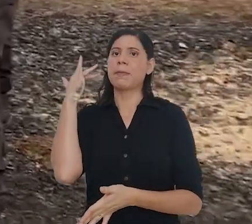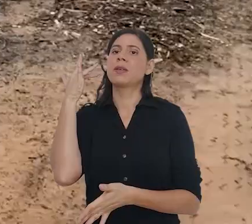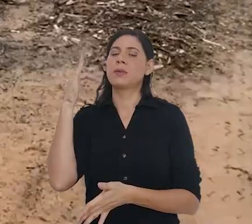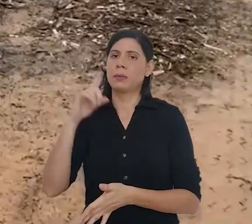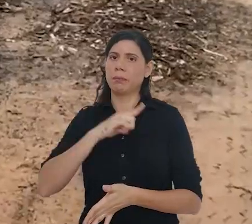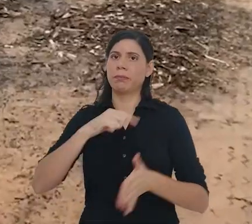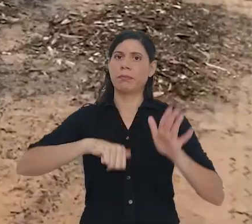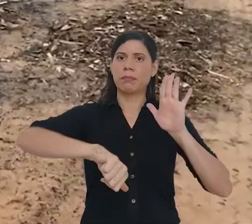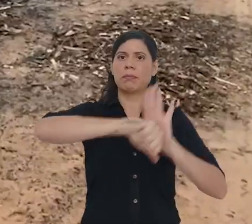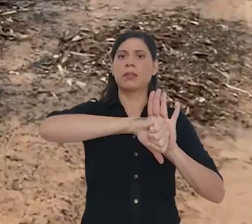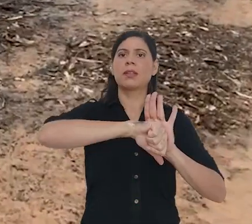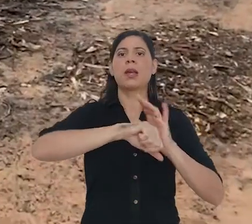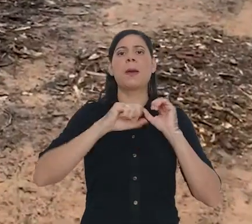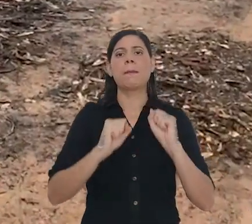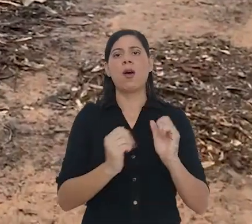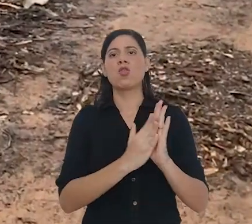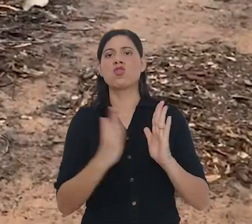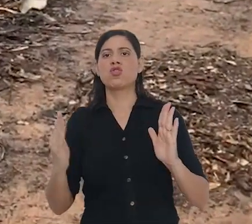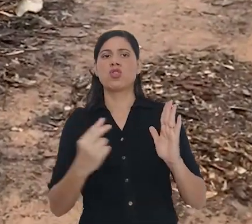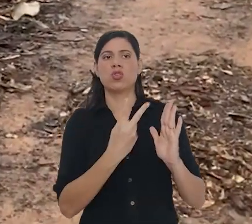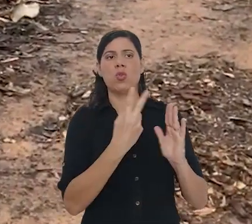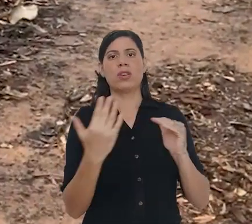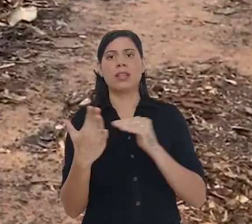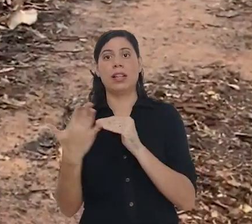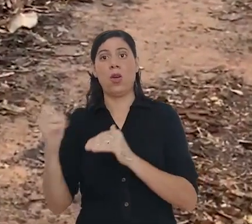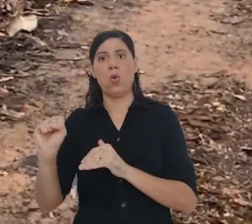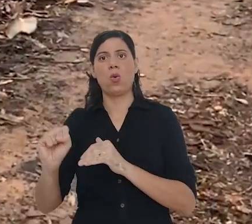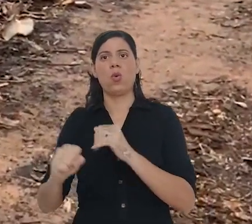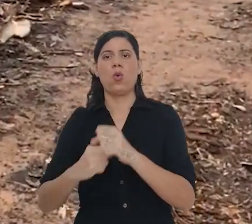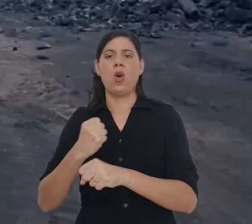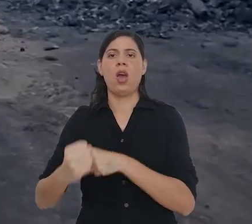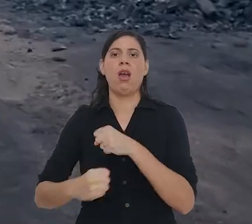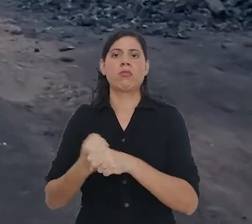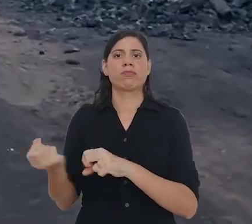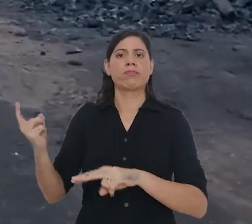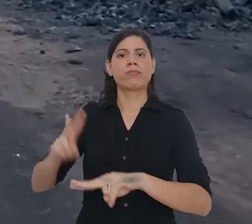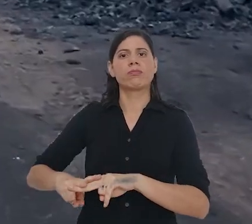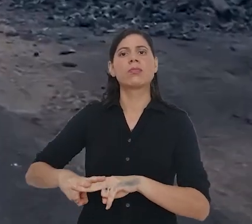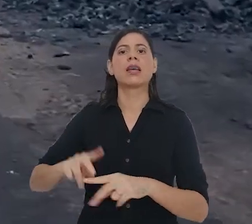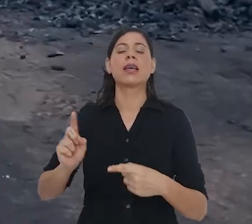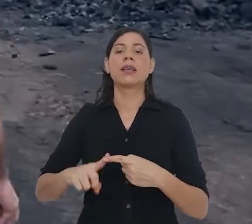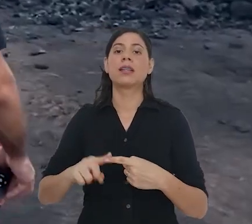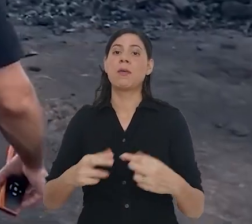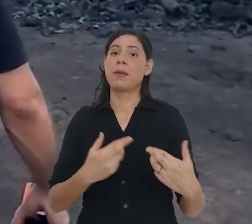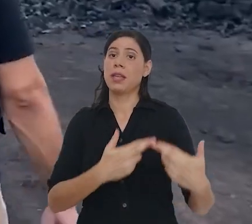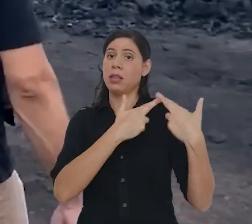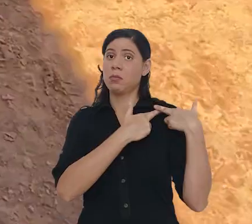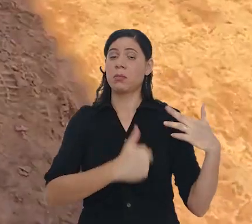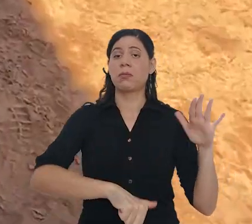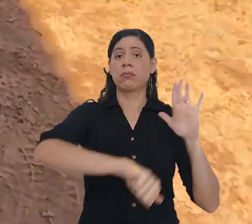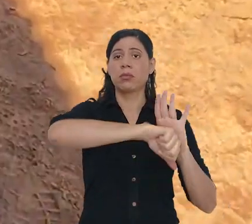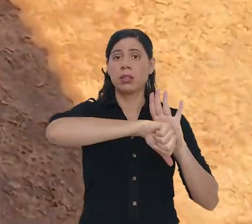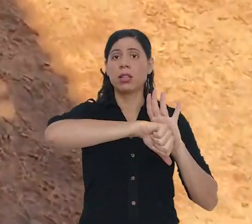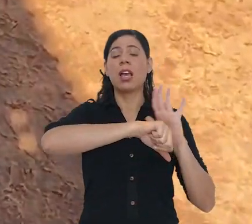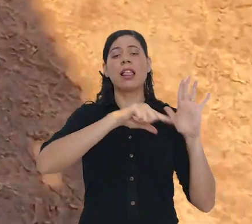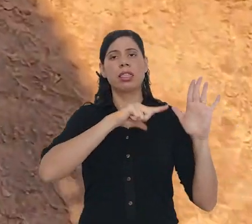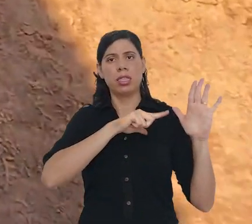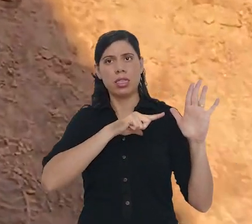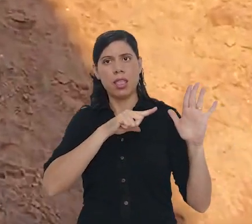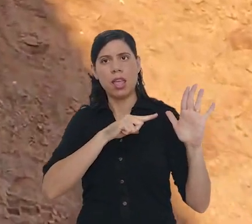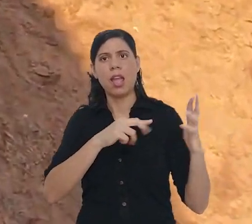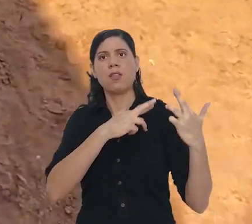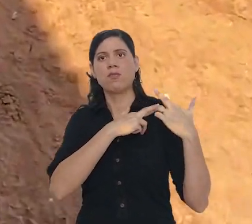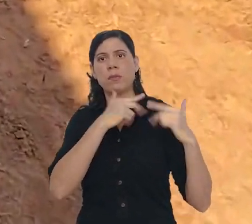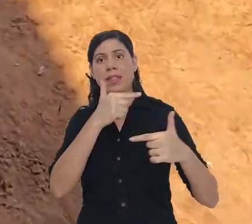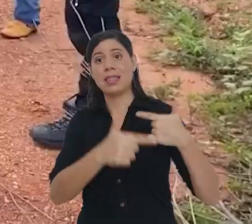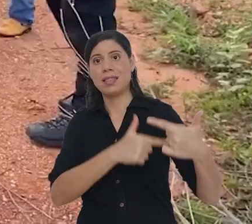tipo de crime com penas que podem variar de 2 a 8 anos de reclusão. Além da responsabilização criminal, também há a